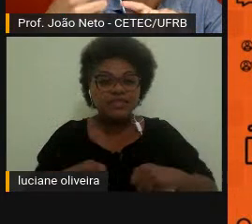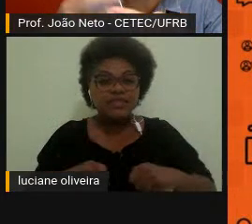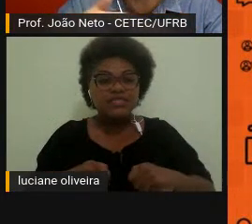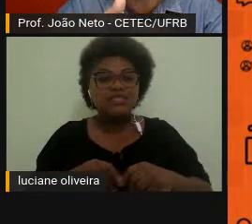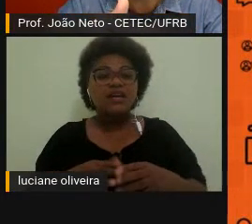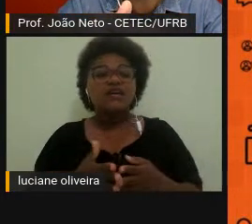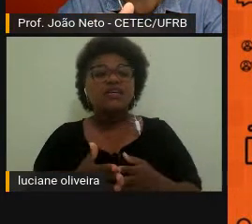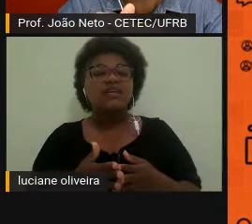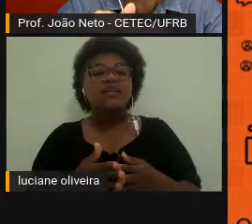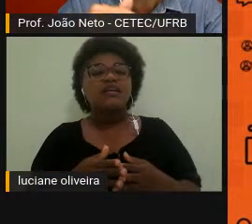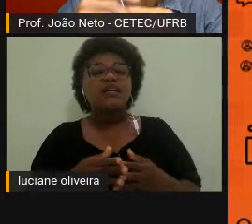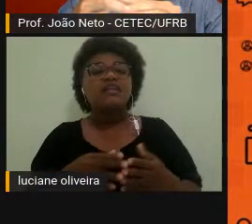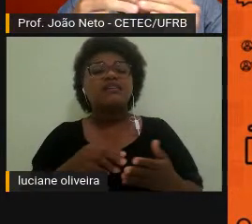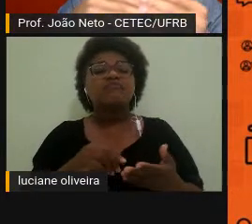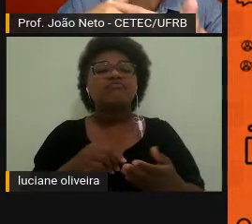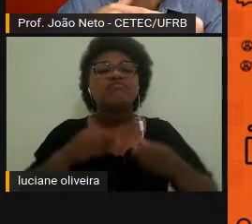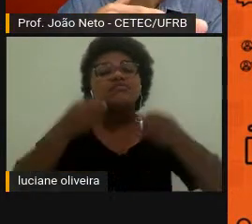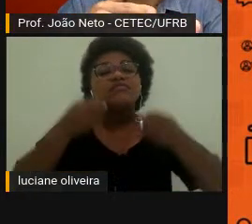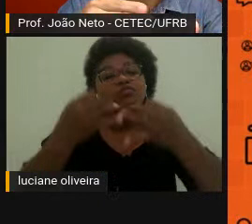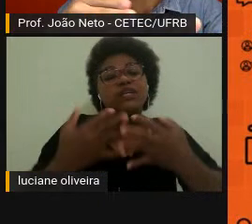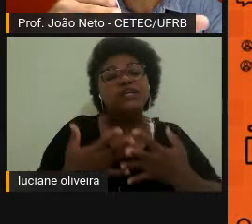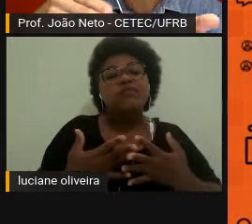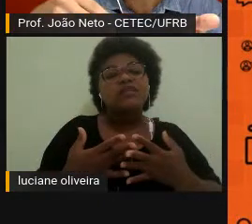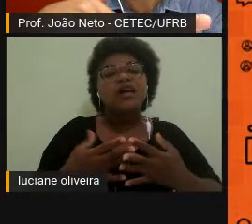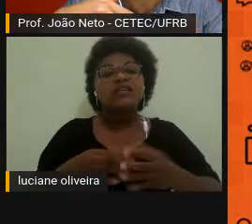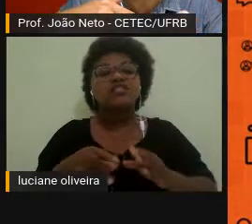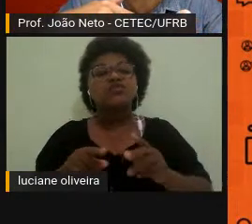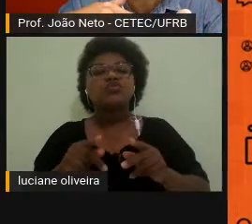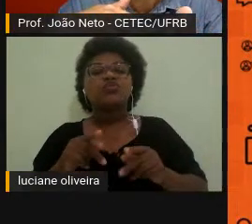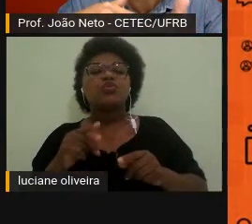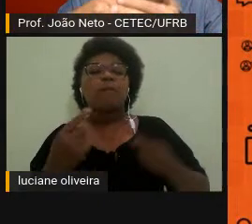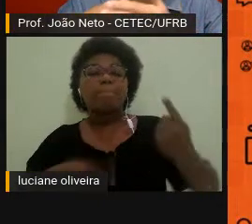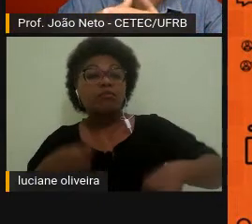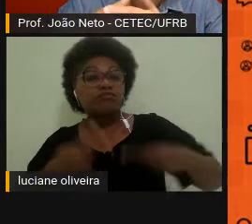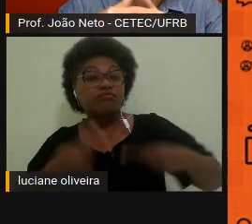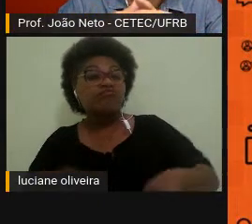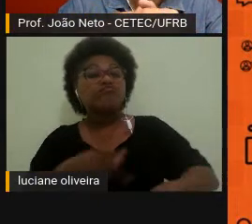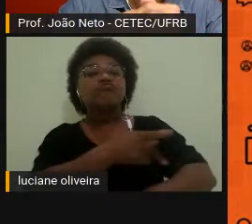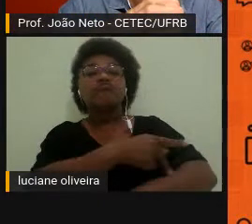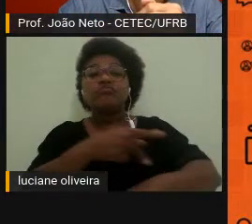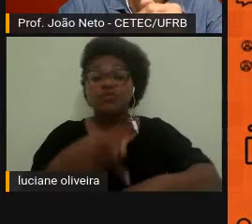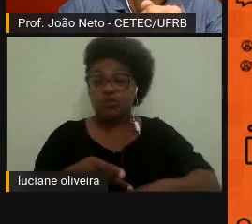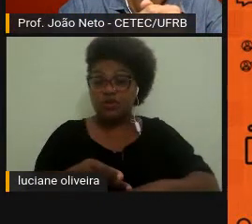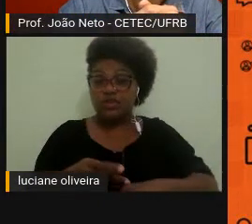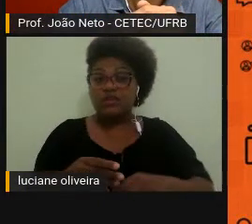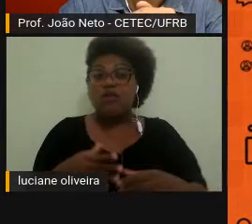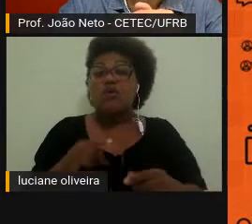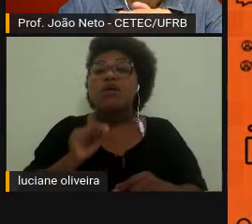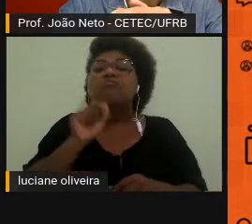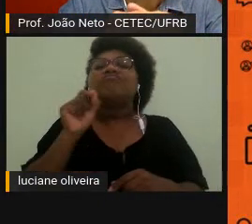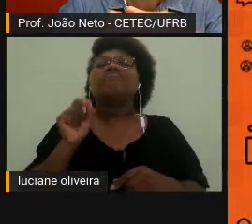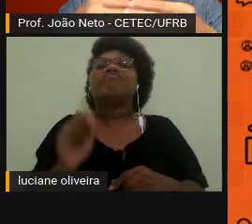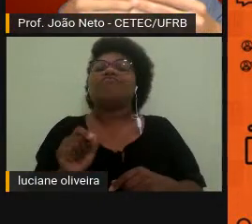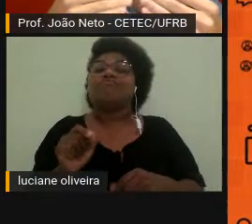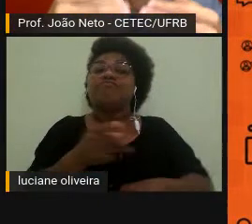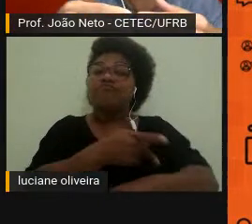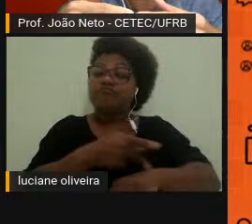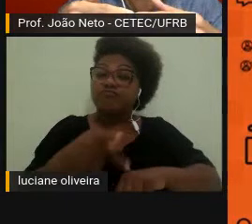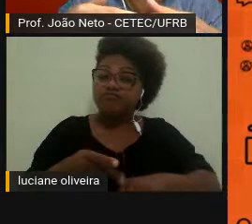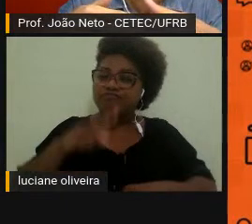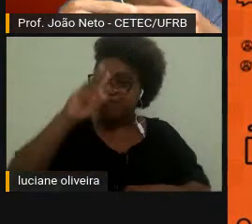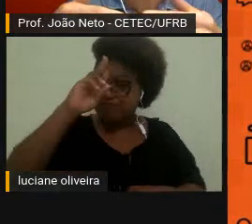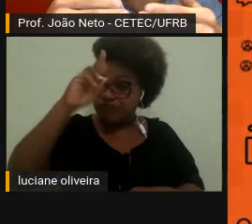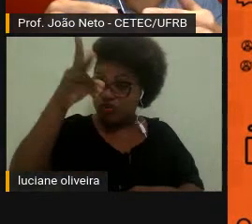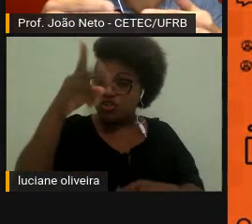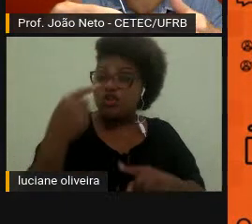de políticas públicas tem uma questão de política muito forte o que infelizmente a sensibilidade ela